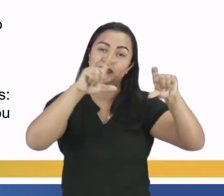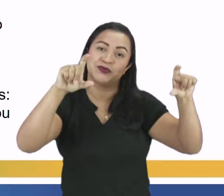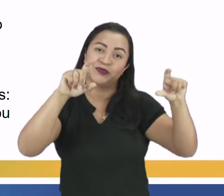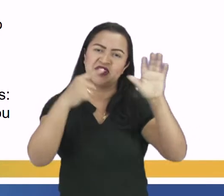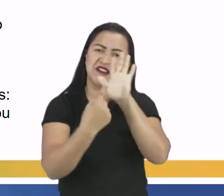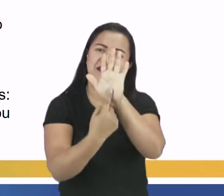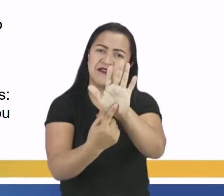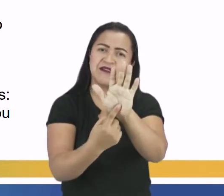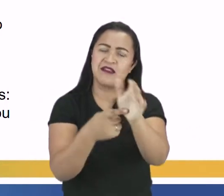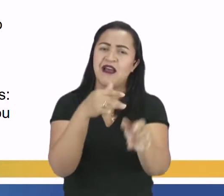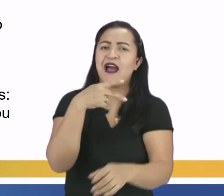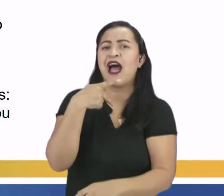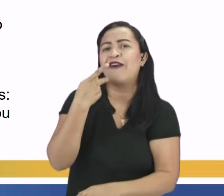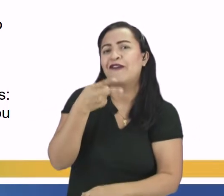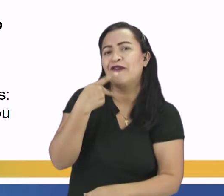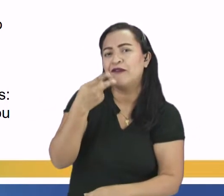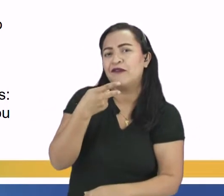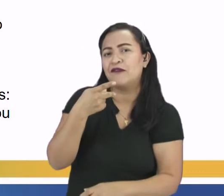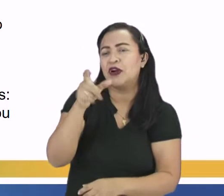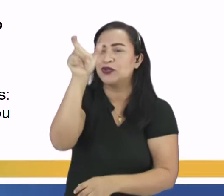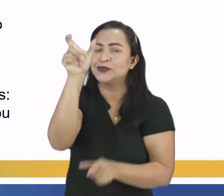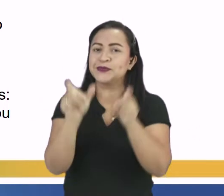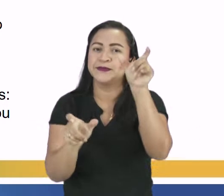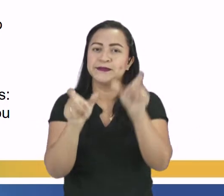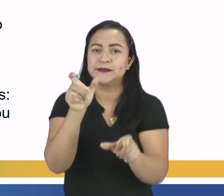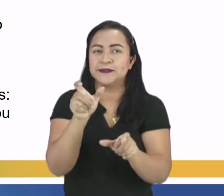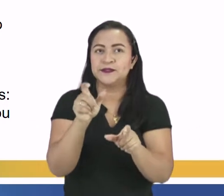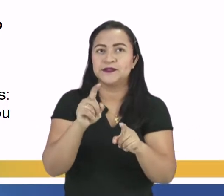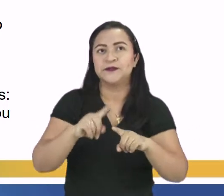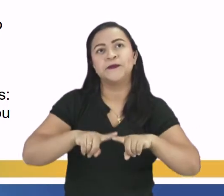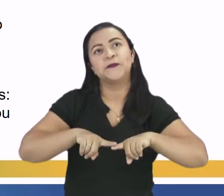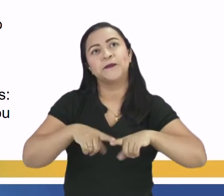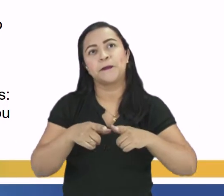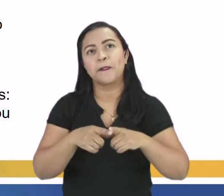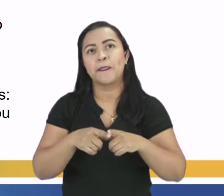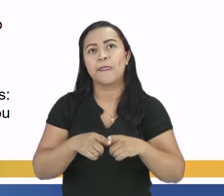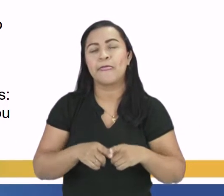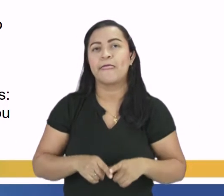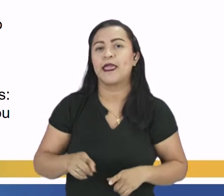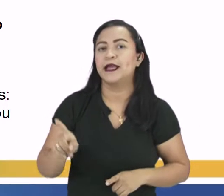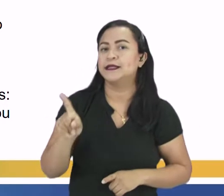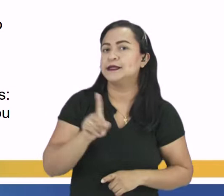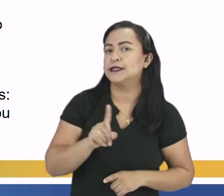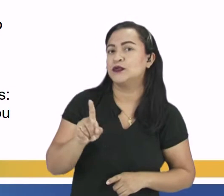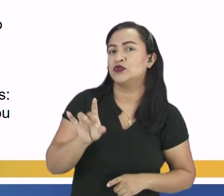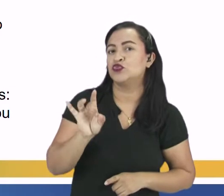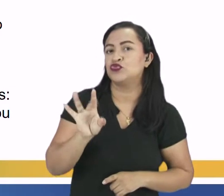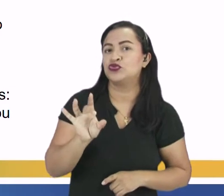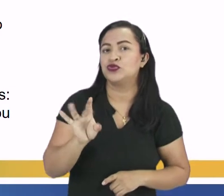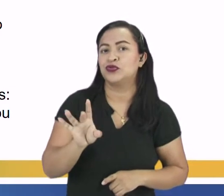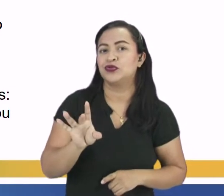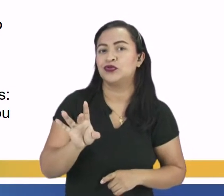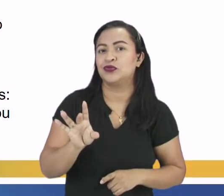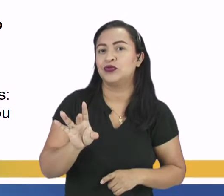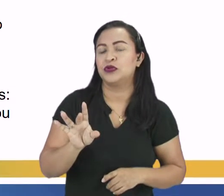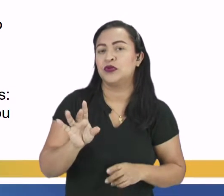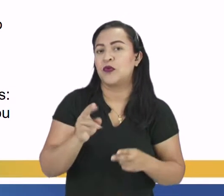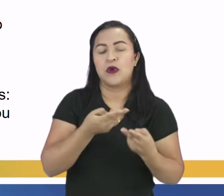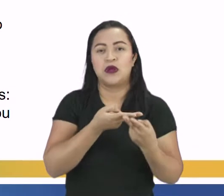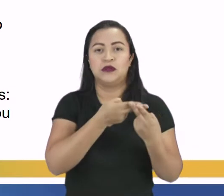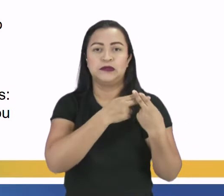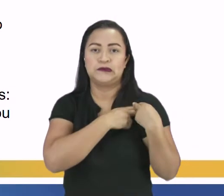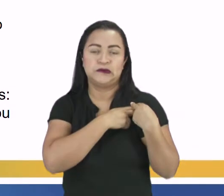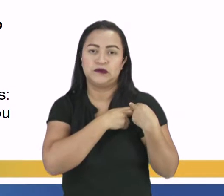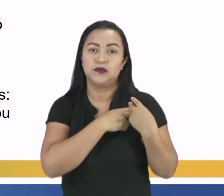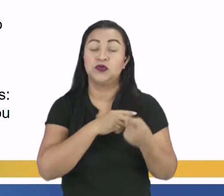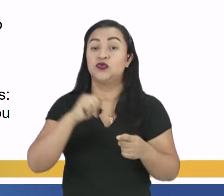é o uso dos balões. Porém, eles não são apenas utilizados com essa finalidade.